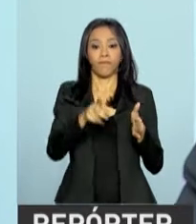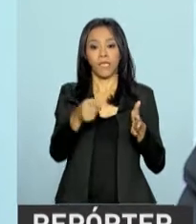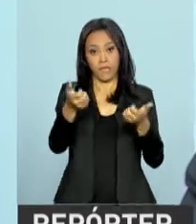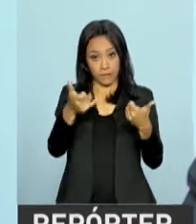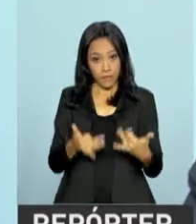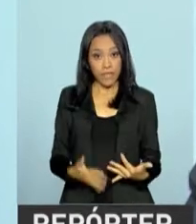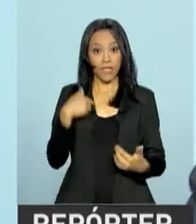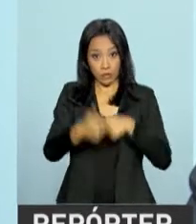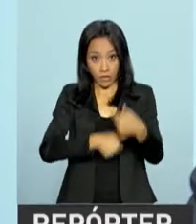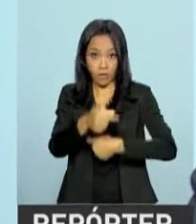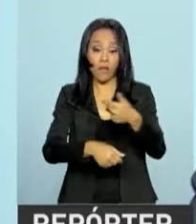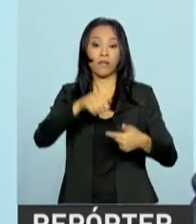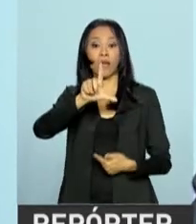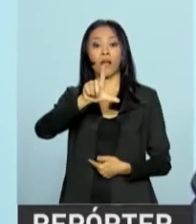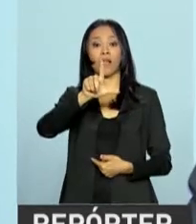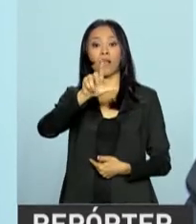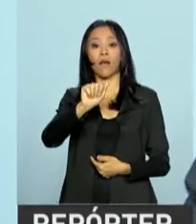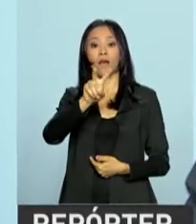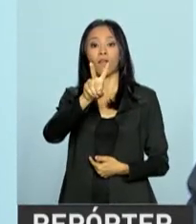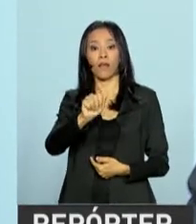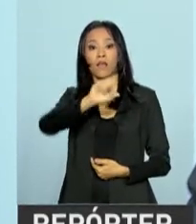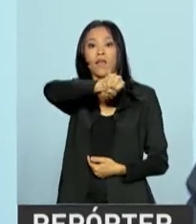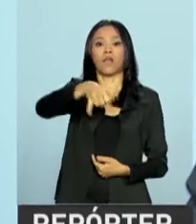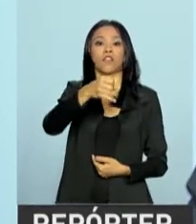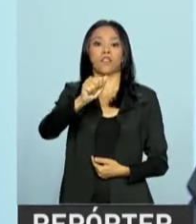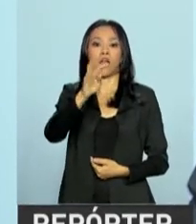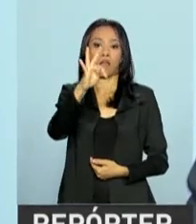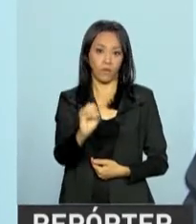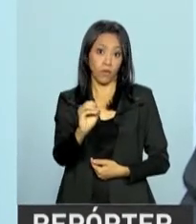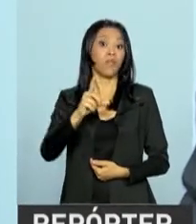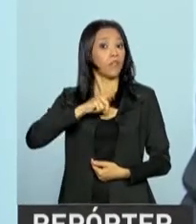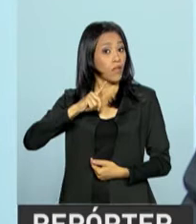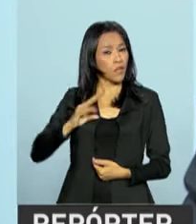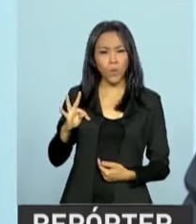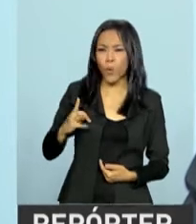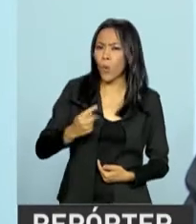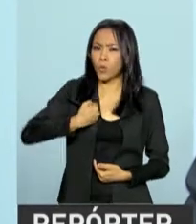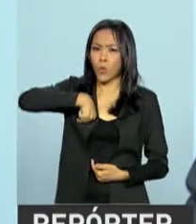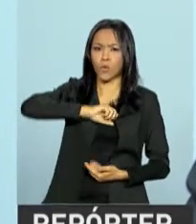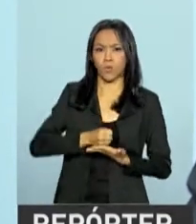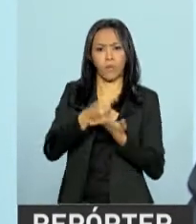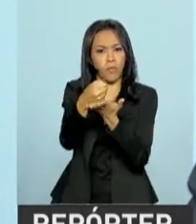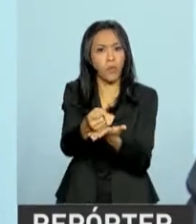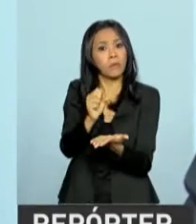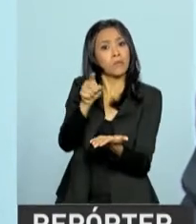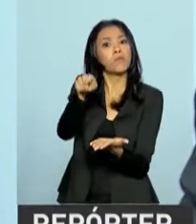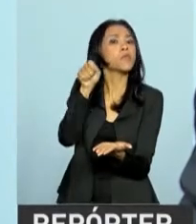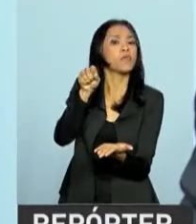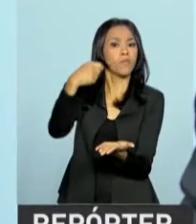lopes terá todo o nosso apoio de todas as suas necessidades